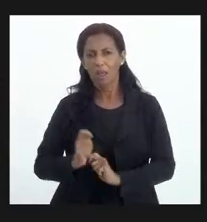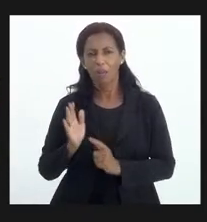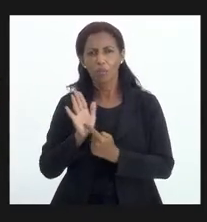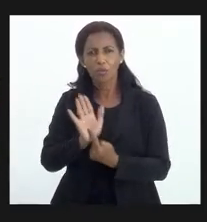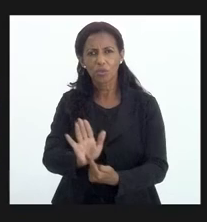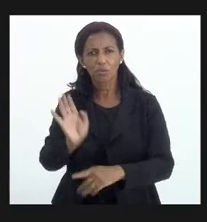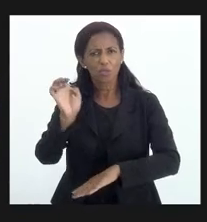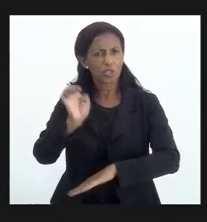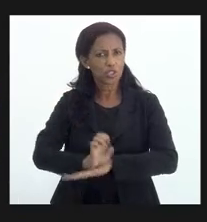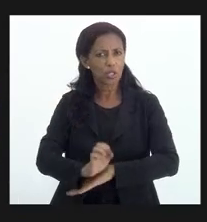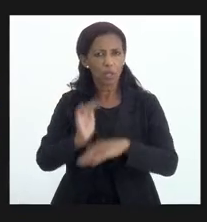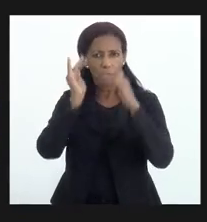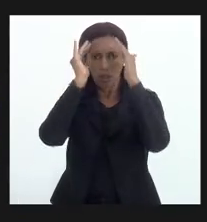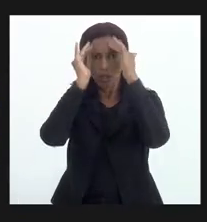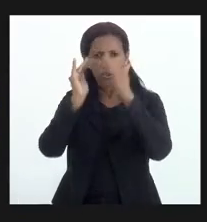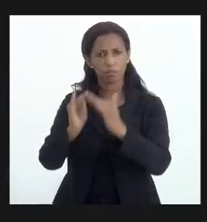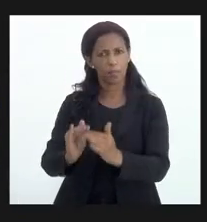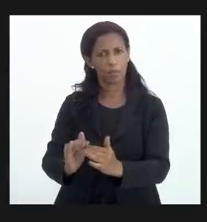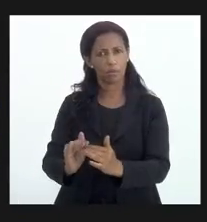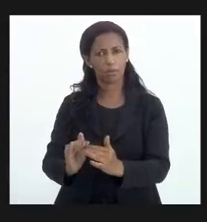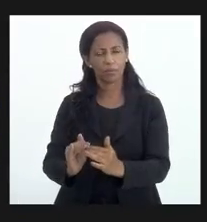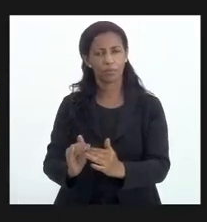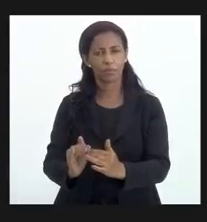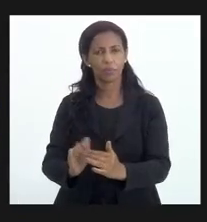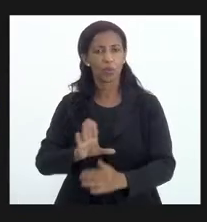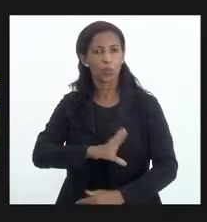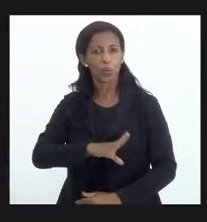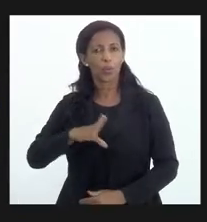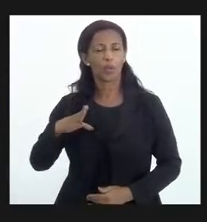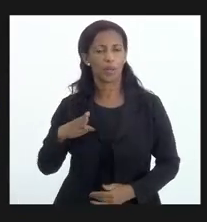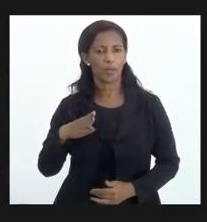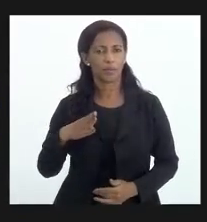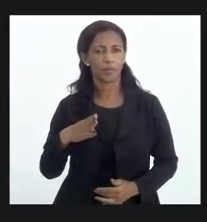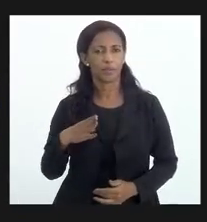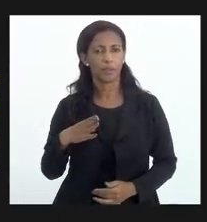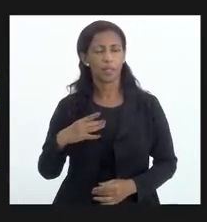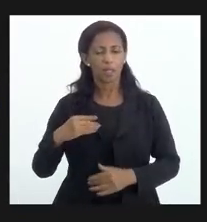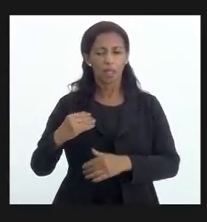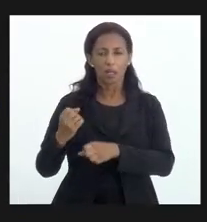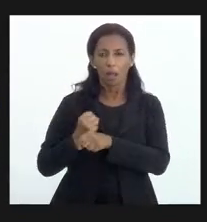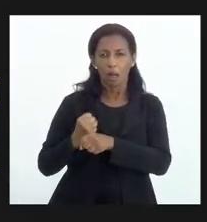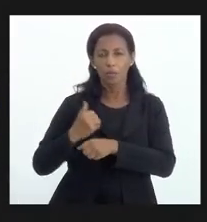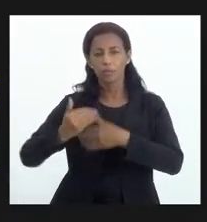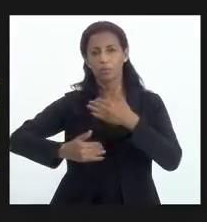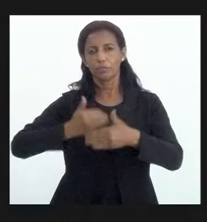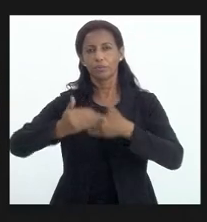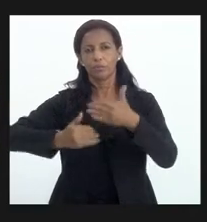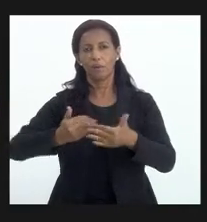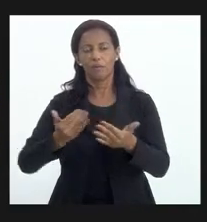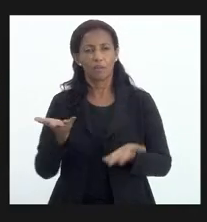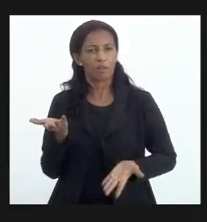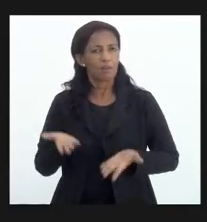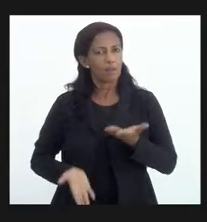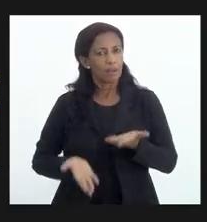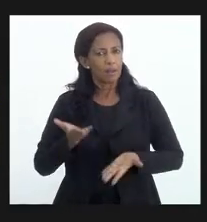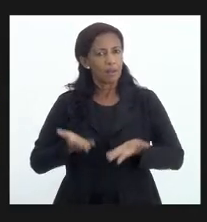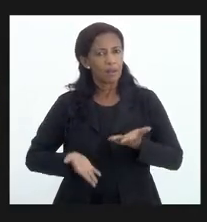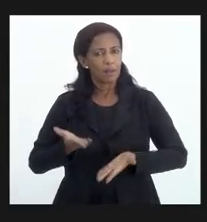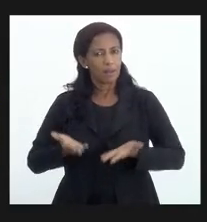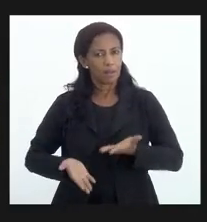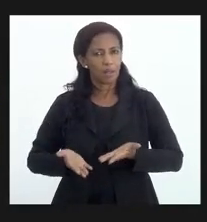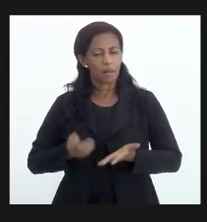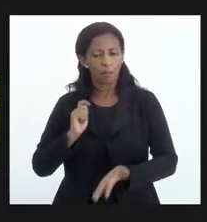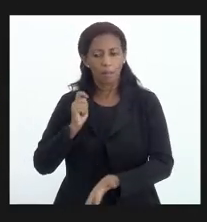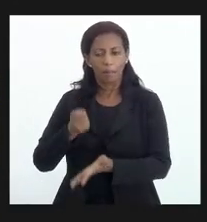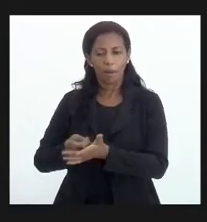Janeiro respeito e coragem de que nos próximos 30 anos vamos ter equilíbrio para sanar as dívidas